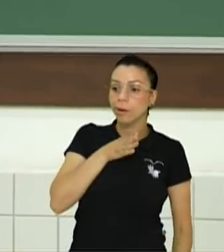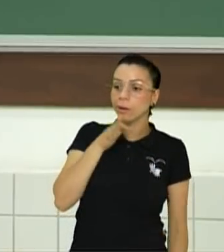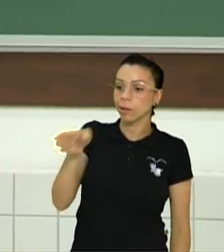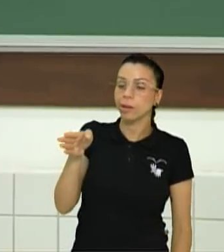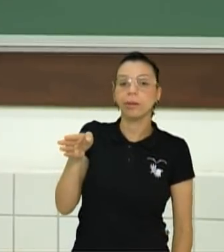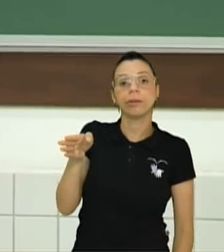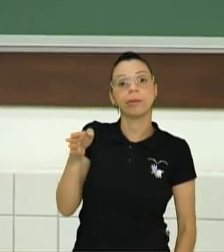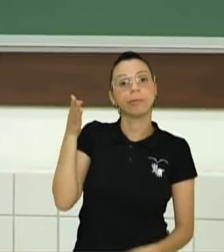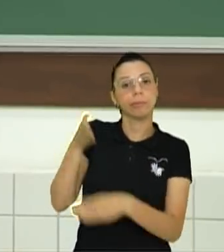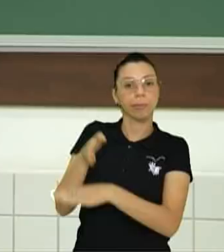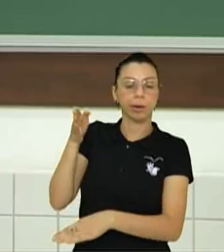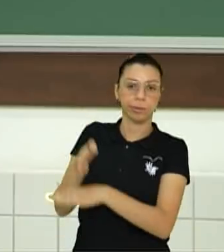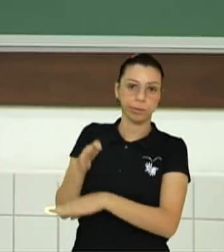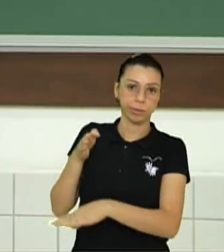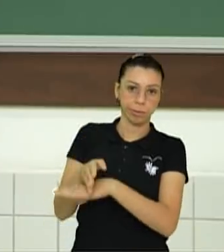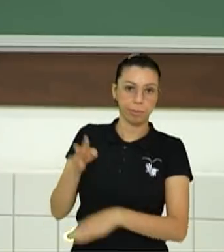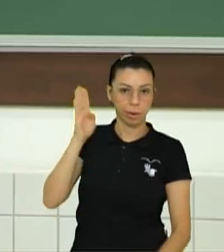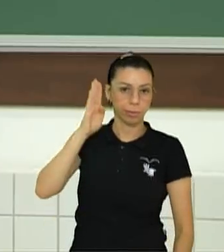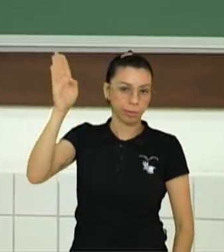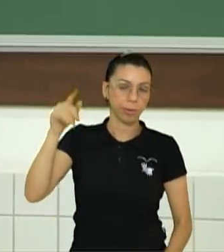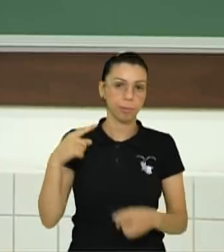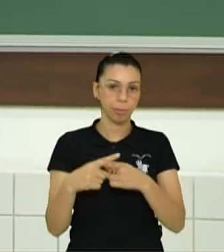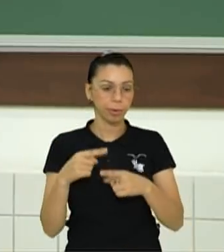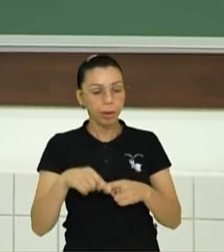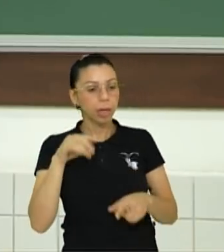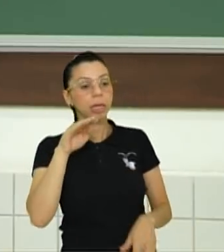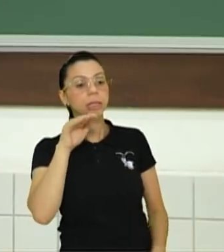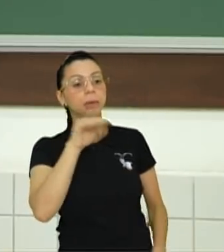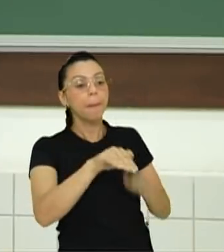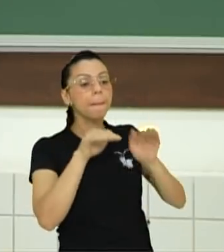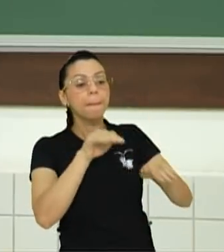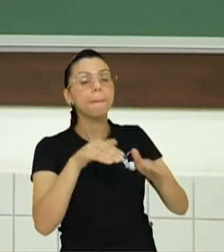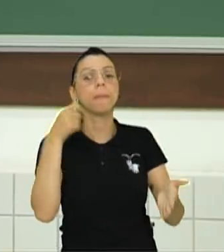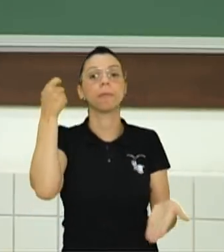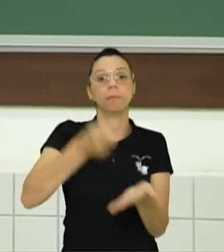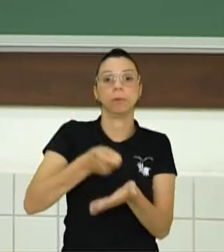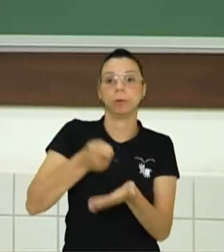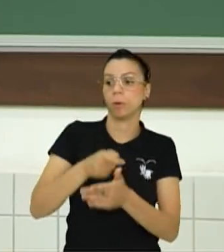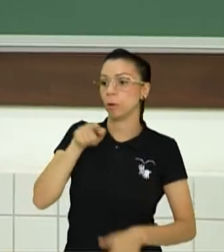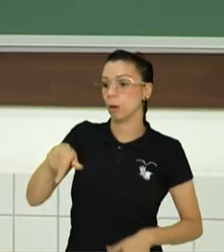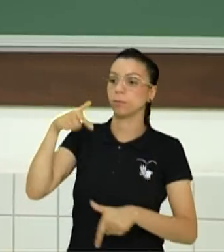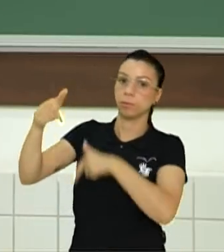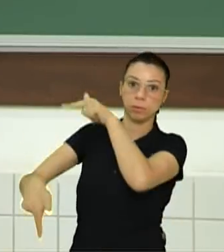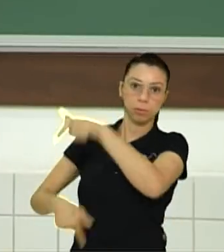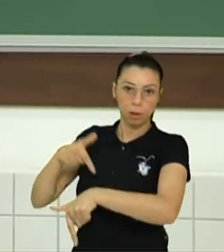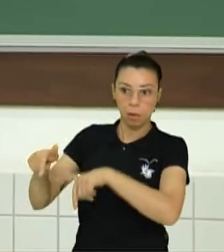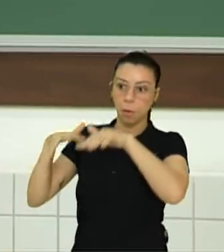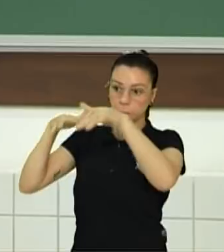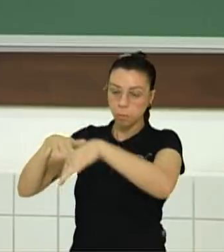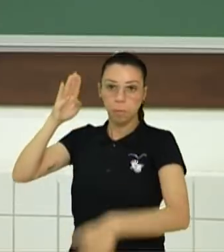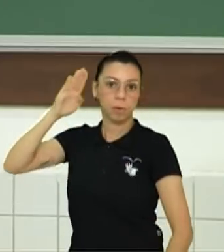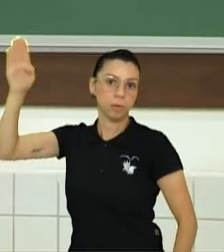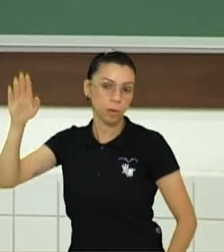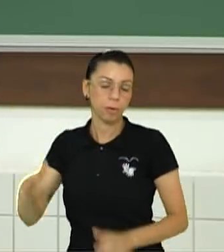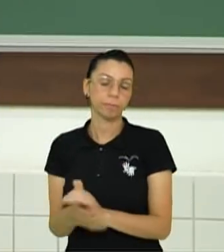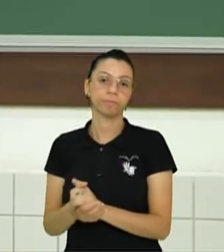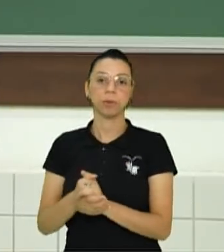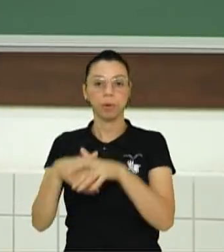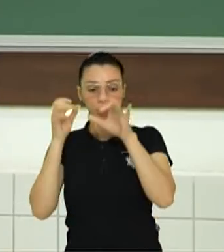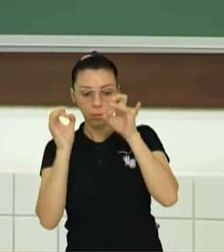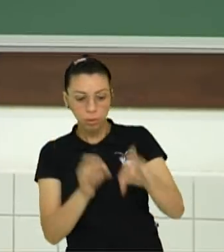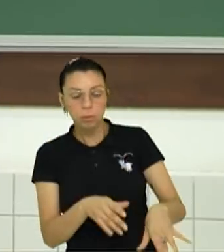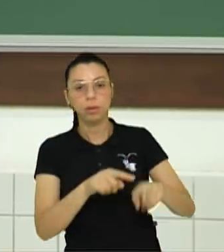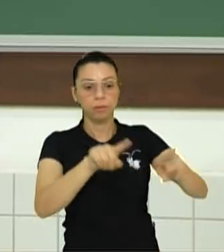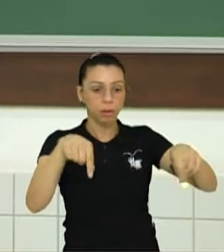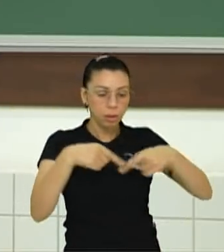ou eles eram convocados obrigatoriamente, tinham que trabalhar no exército romano um período, deixavam suas terras sem trabalhar, os